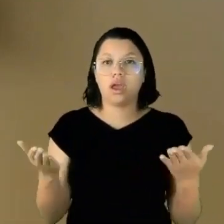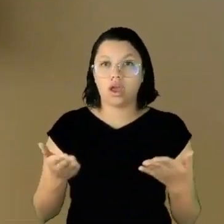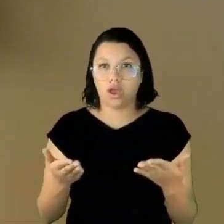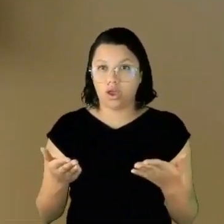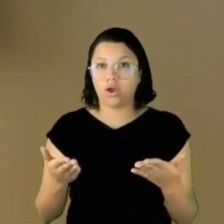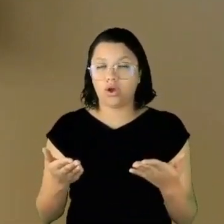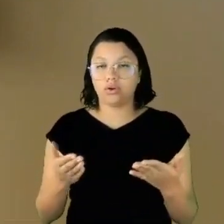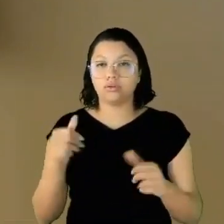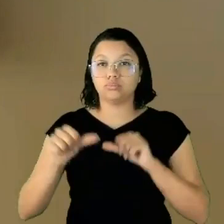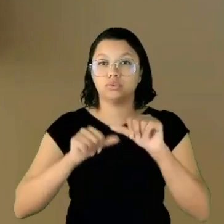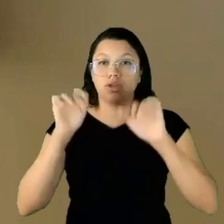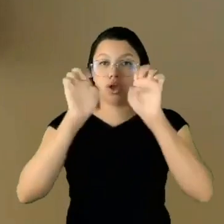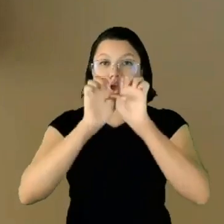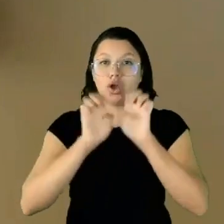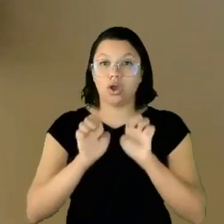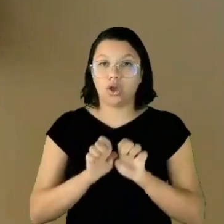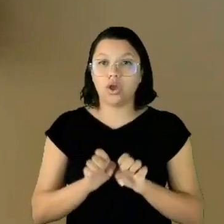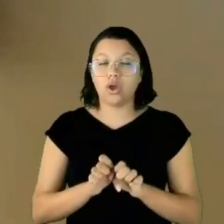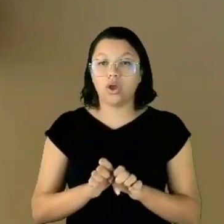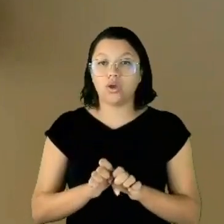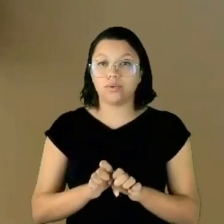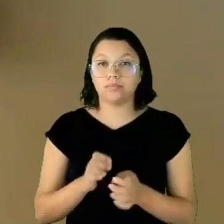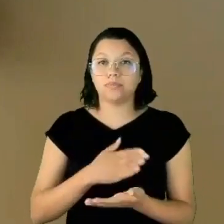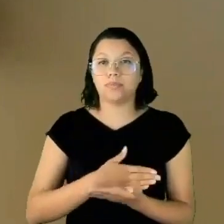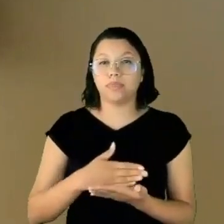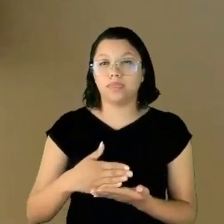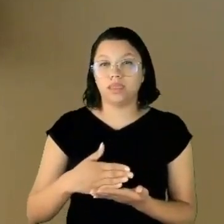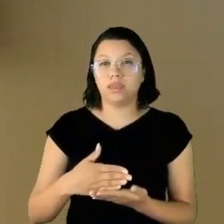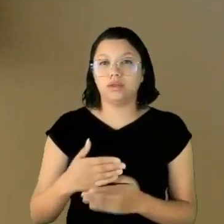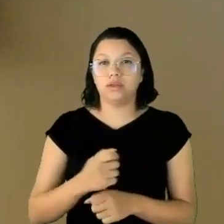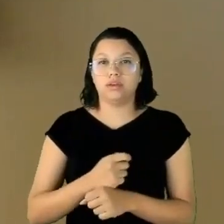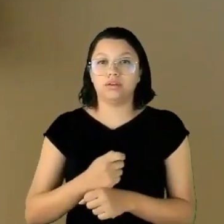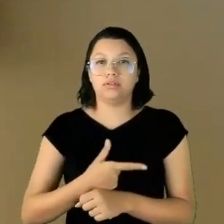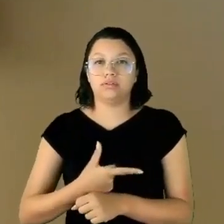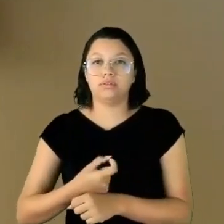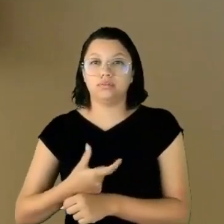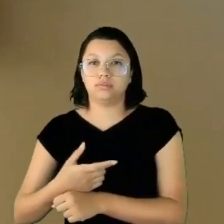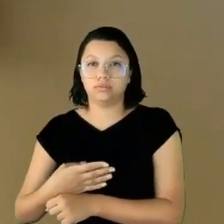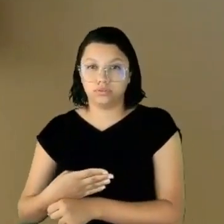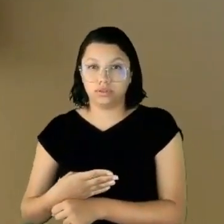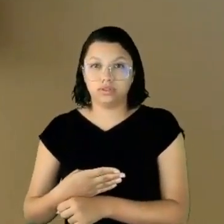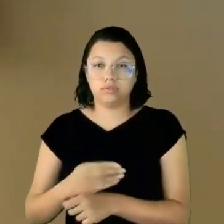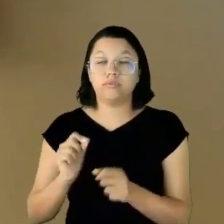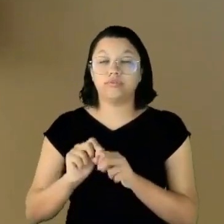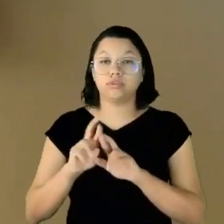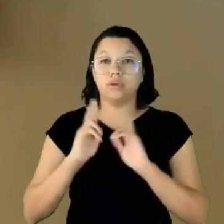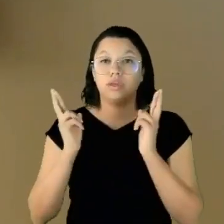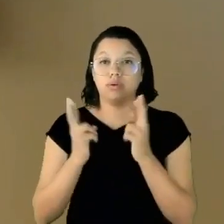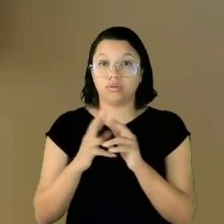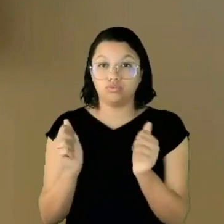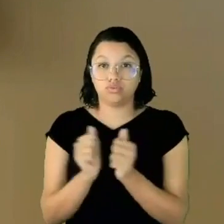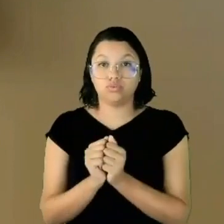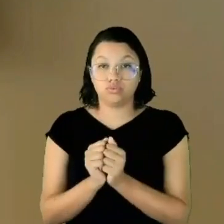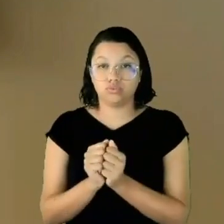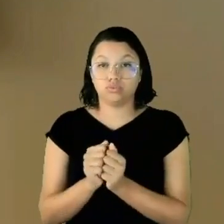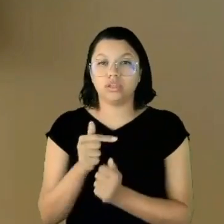do final de 2023 para início de 2024 até vamos ter uma reunião conjunta deles na semana que vem